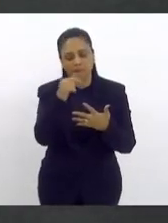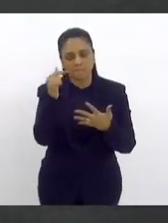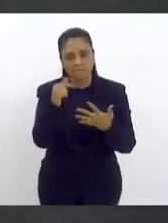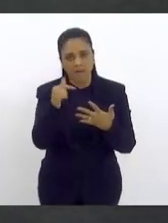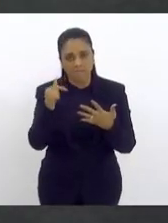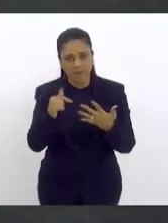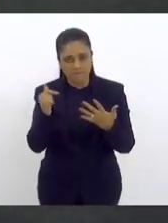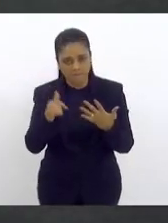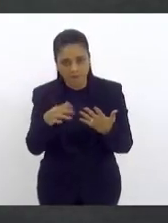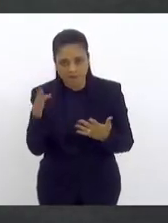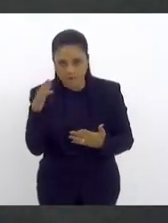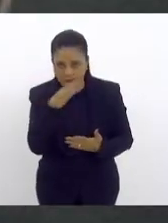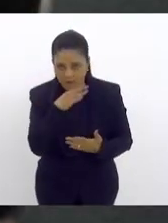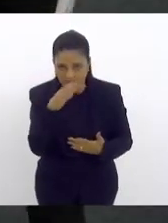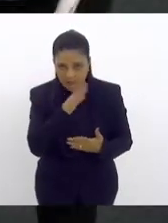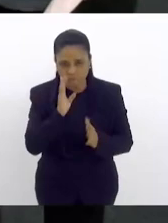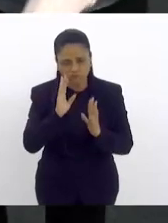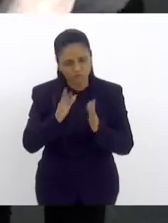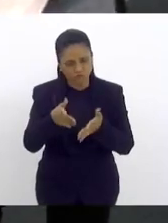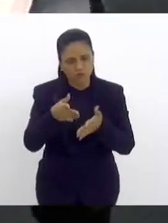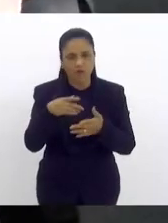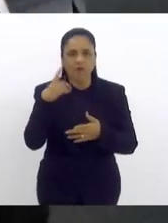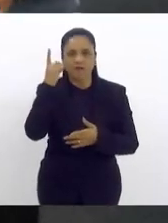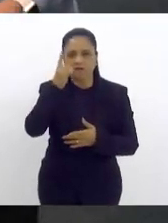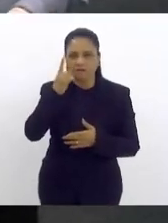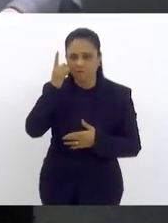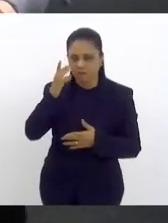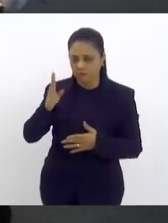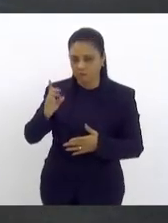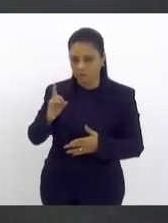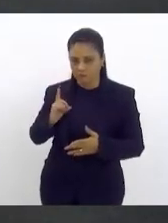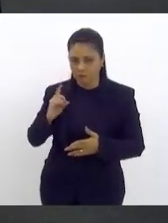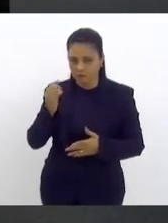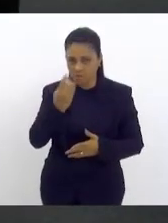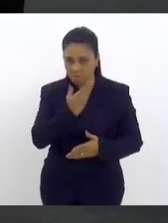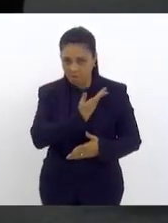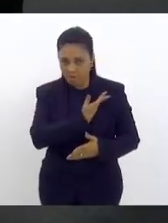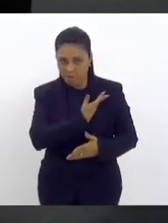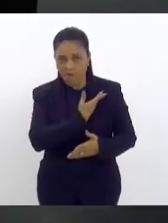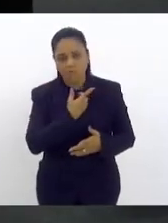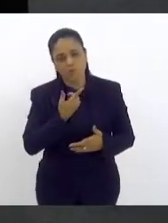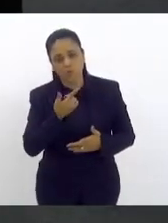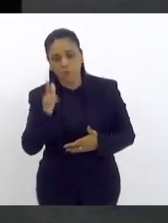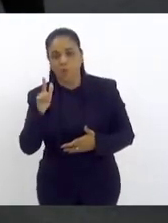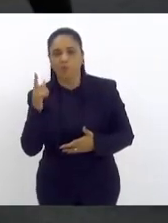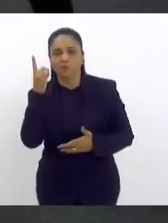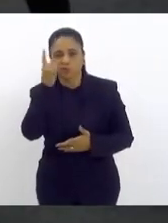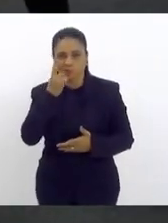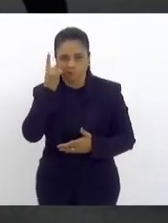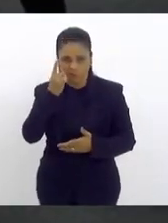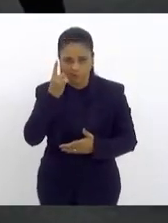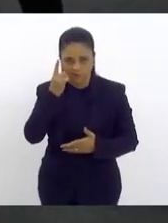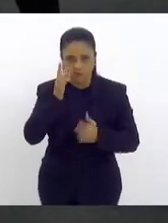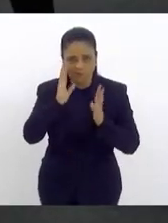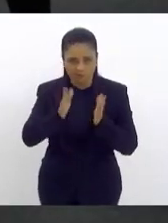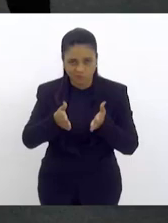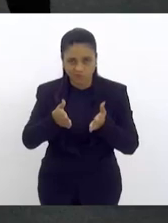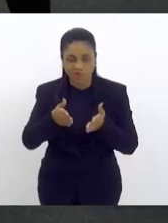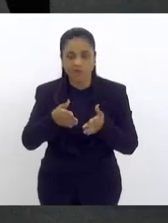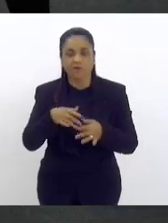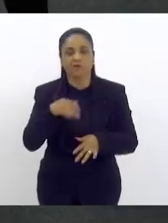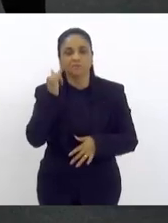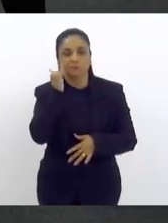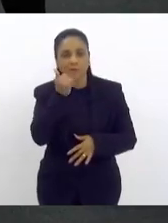que já foi dito pela deputada Dani Balbi e outros deputados dizer que até